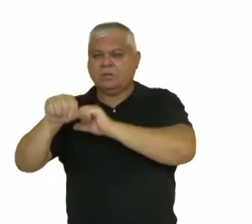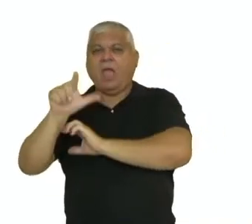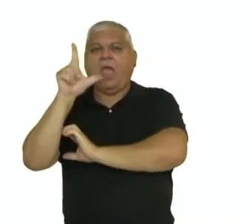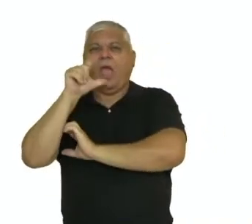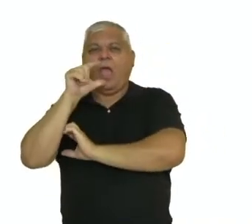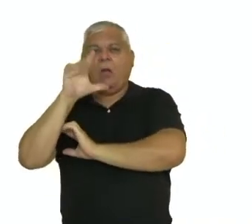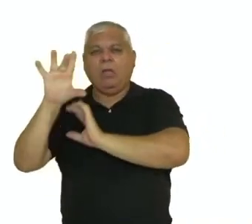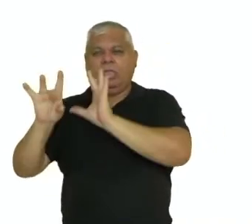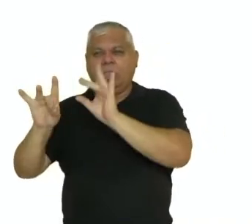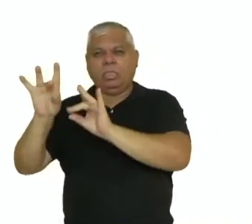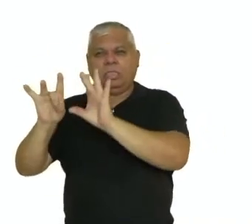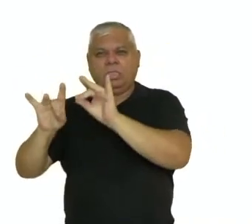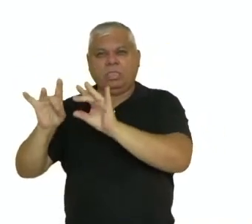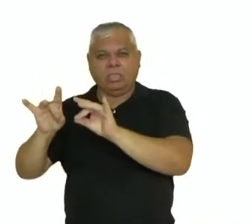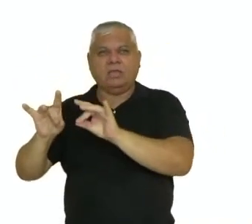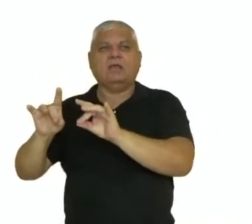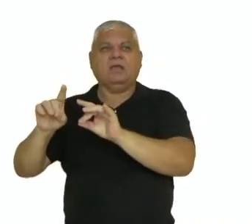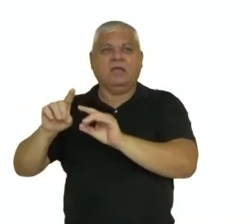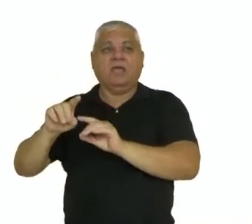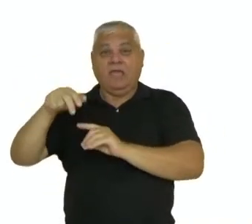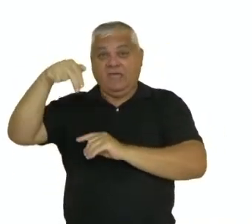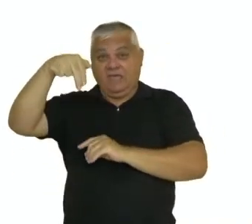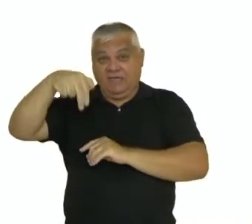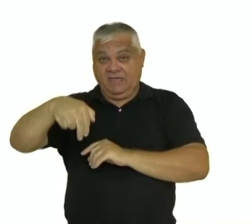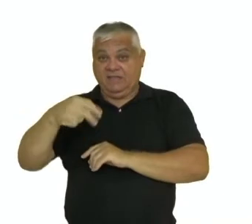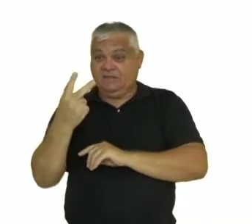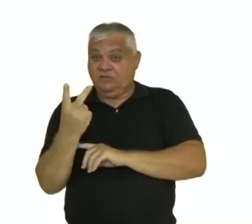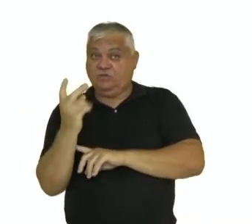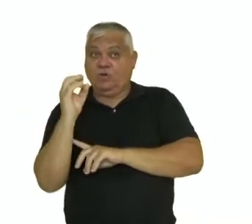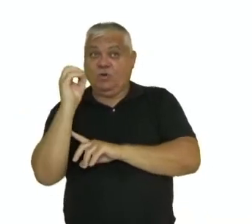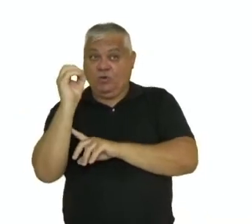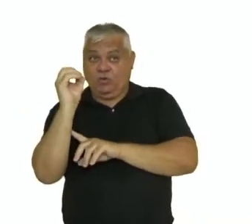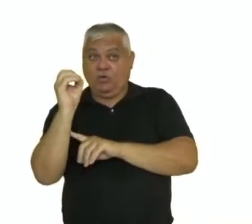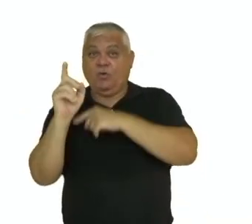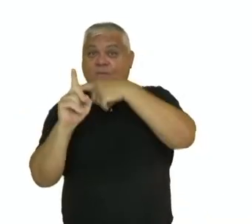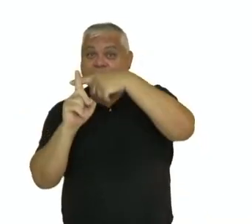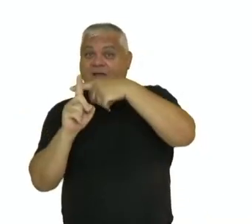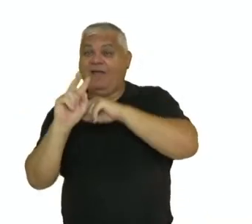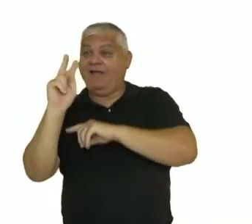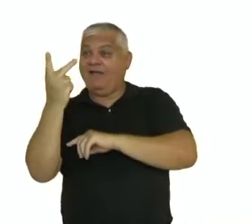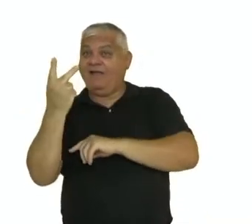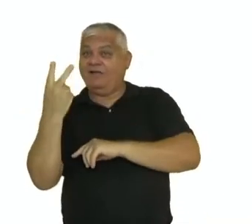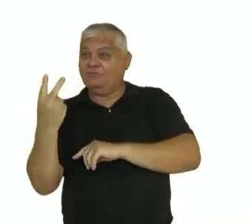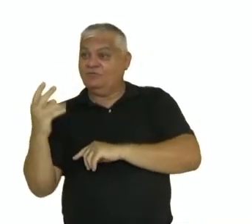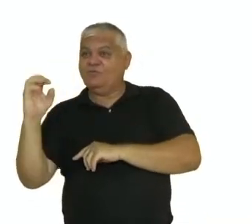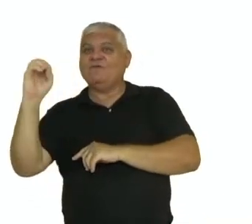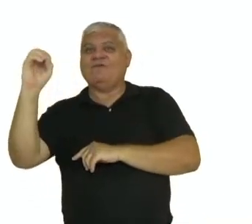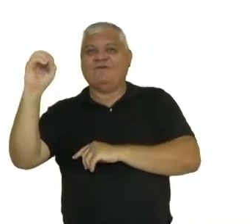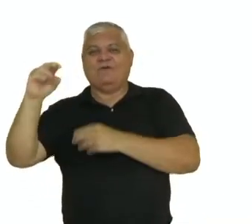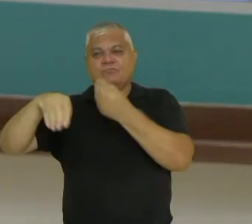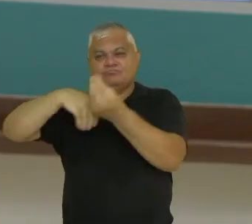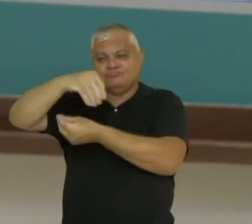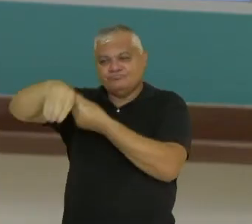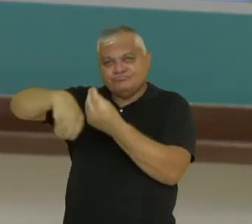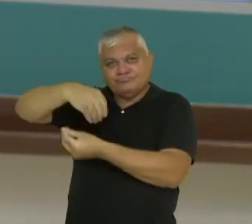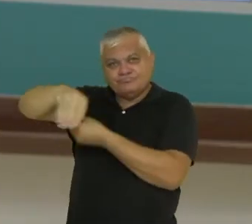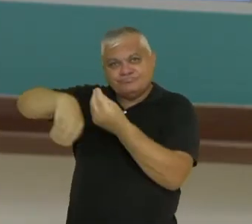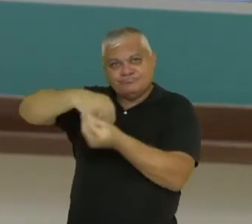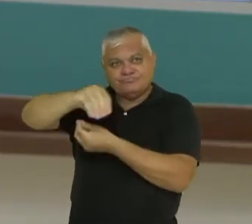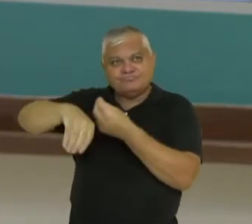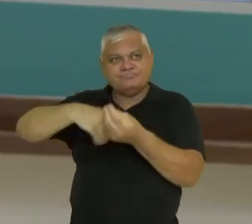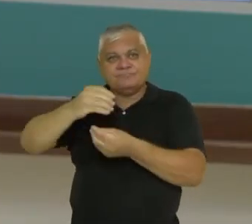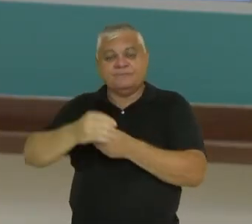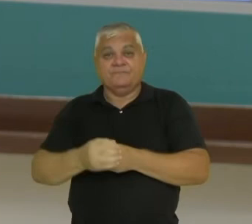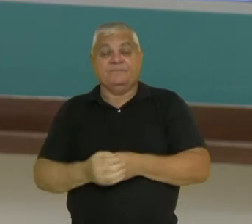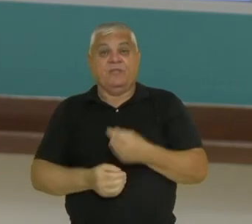é o NH4, o NO3, formará duas substâncias mais simples, que são o monóxido de nitrogênio e a água. Então, nesse caso, a gente tem